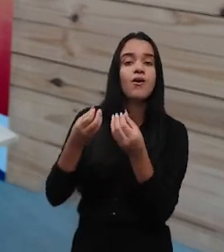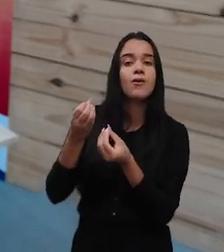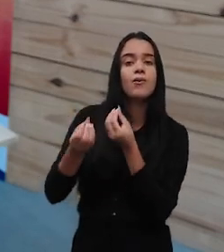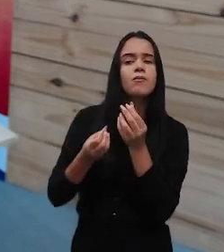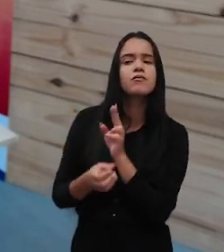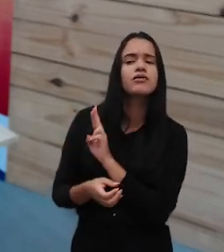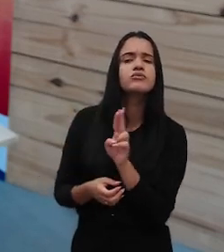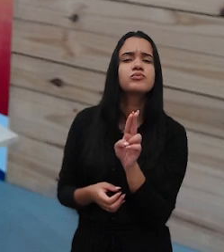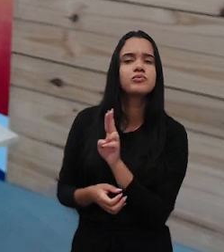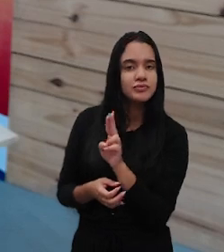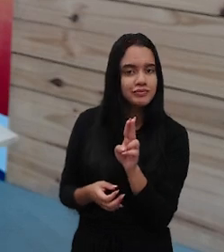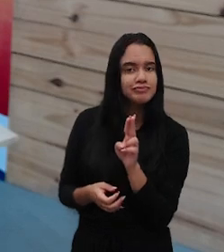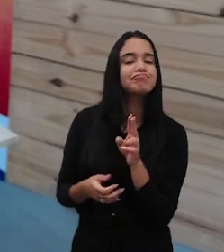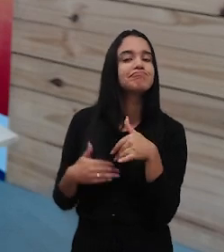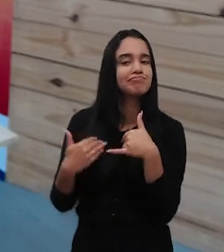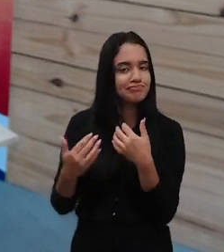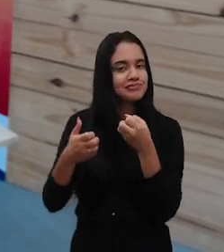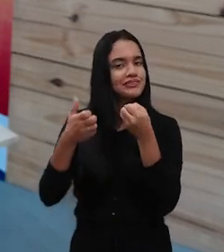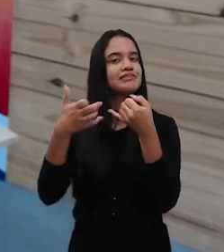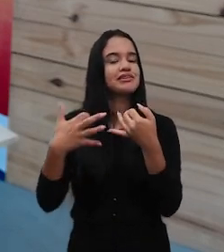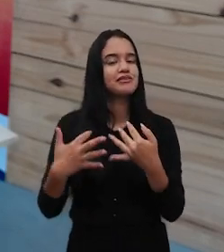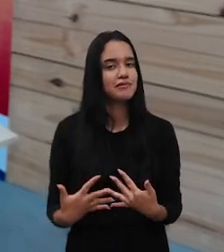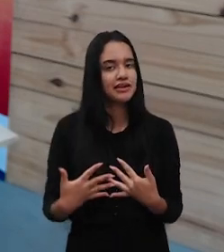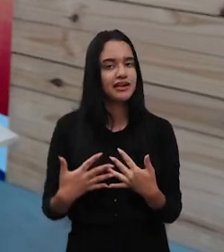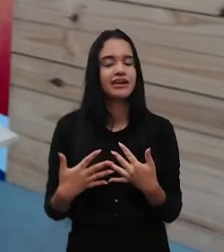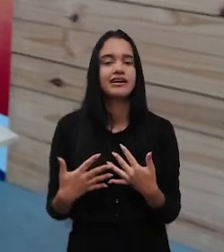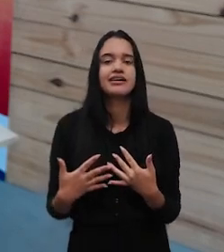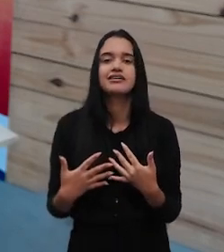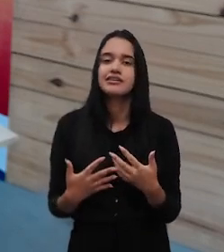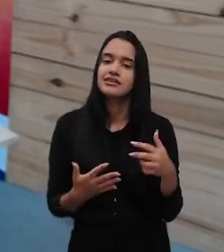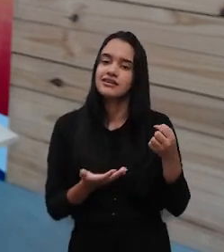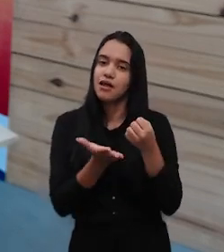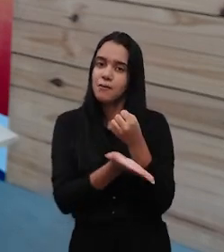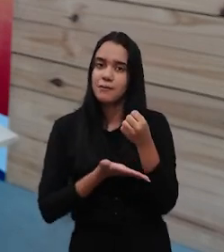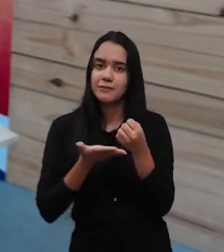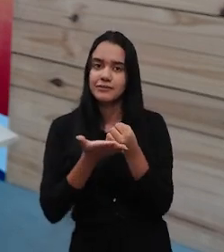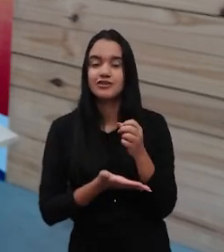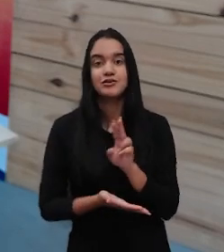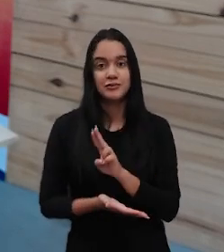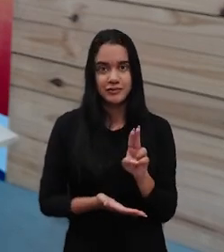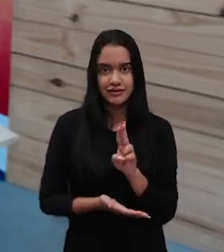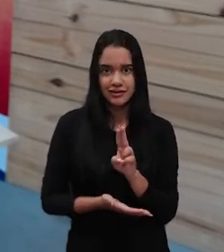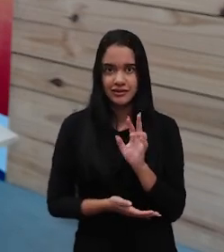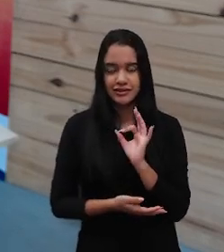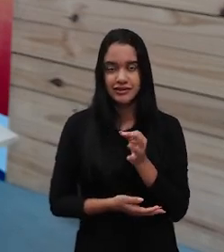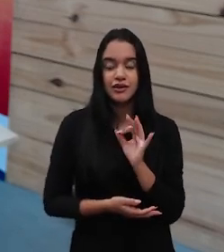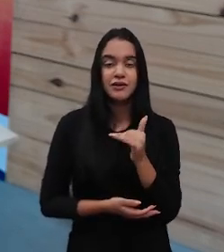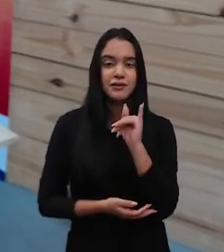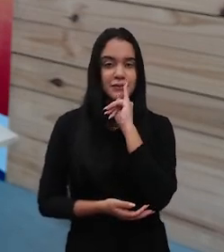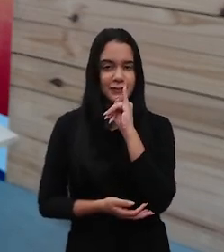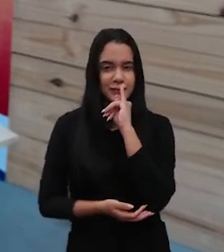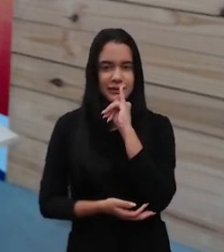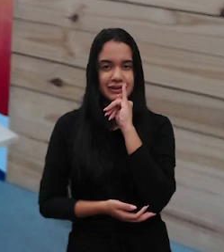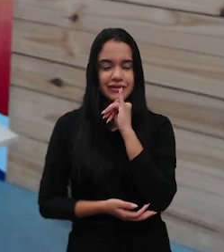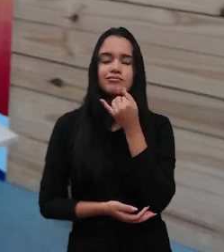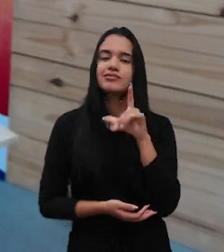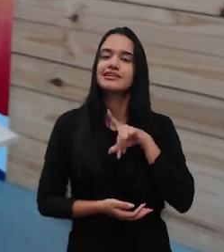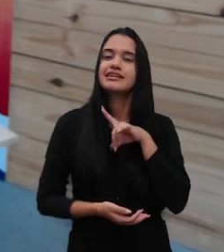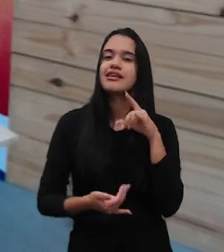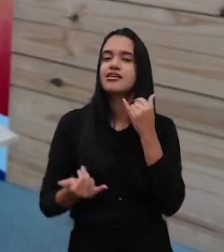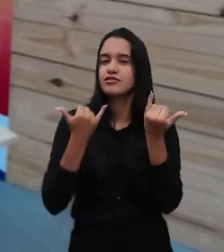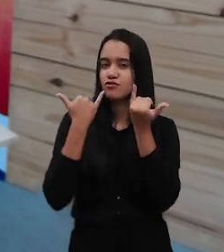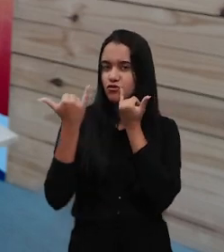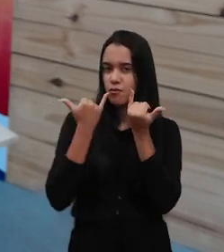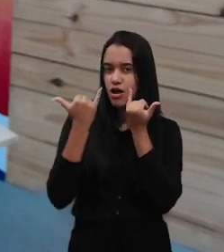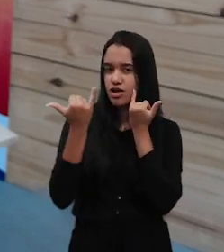nomeação dele, e vai explicar em qual lei está se baseada aquela nomeação. A portaria, por exemplo, ela traz esse plus,